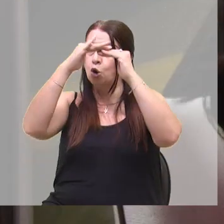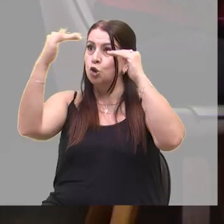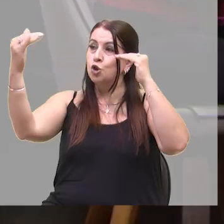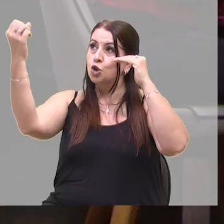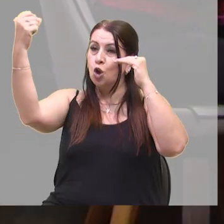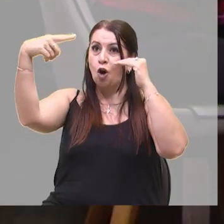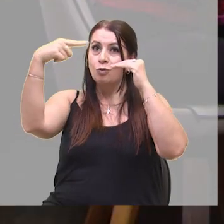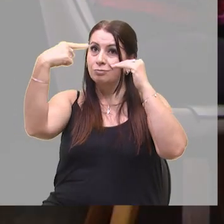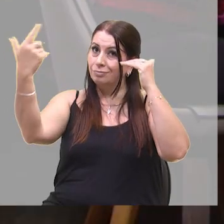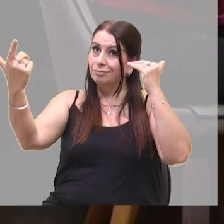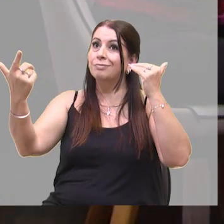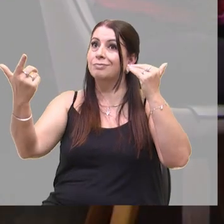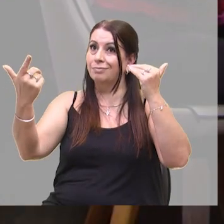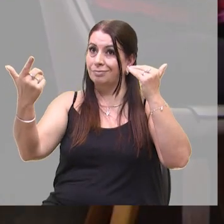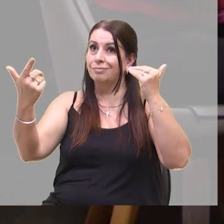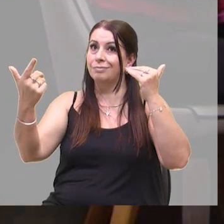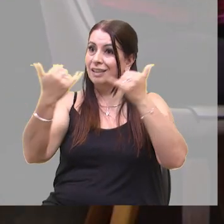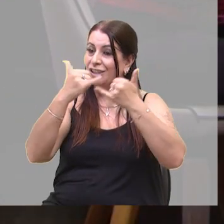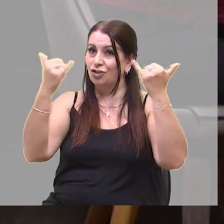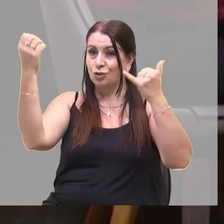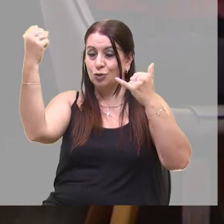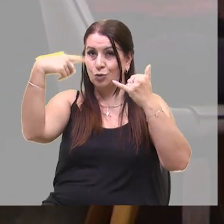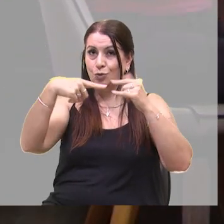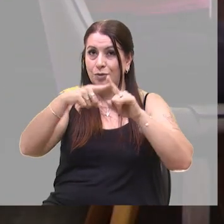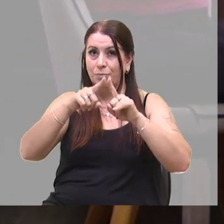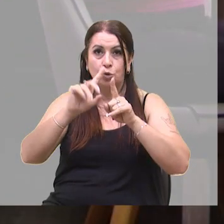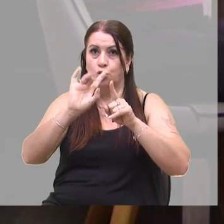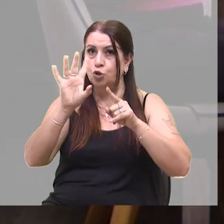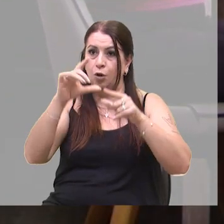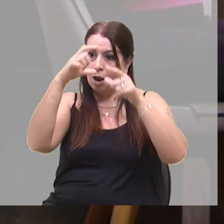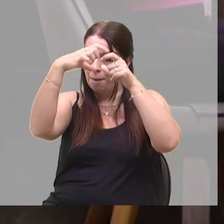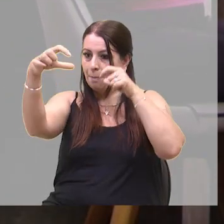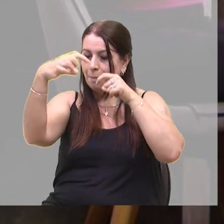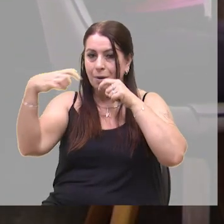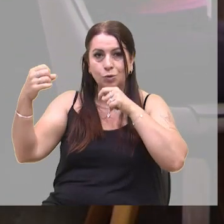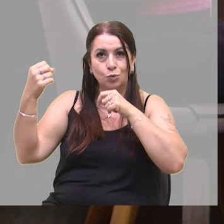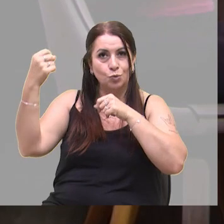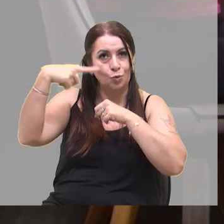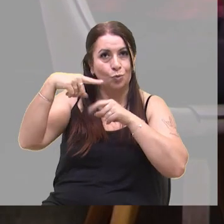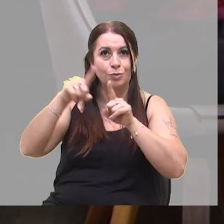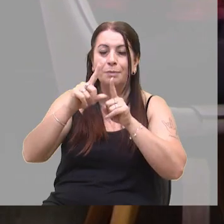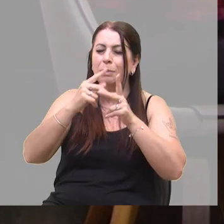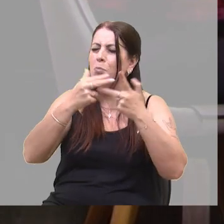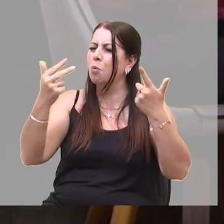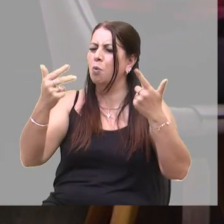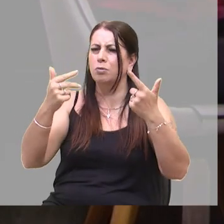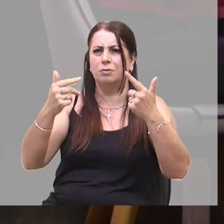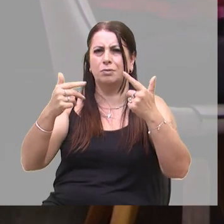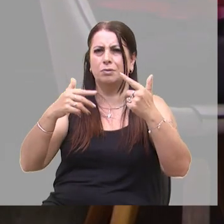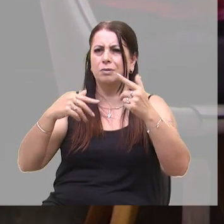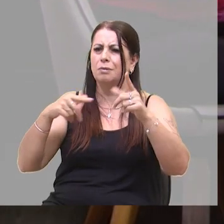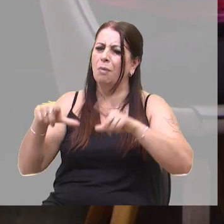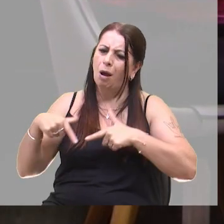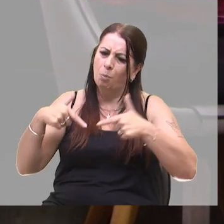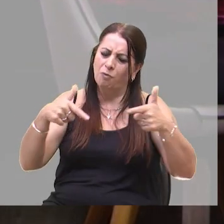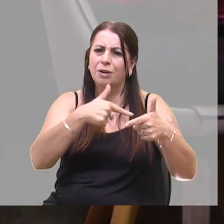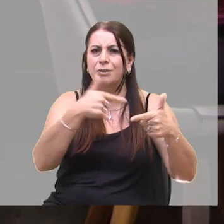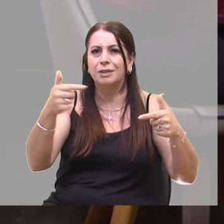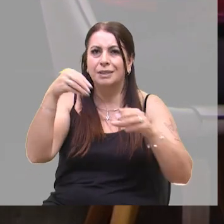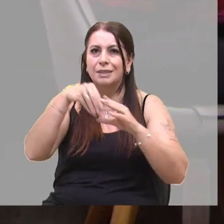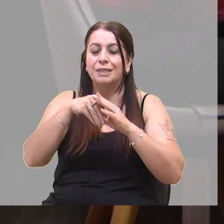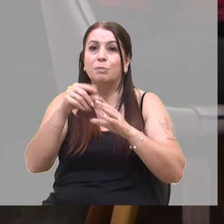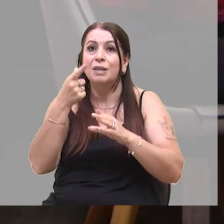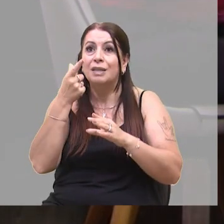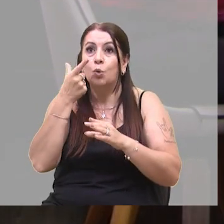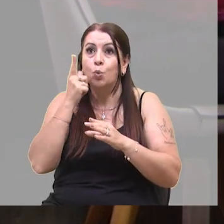temos teto solar aqui. Exato. Energia solar. E não é só ele, né? Não são só as placas solares. A gente tem muitas ações